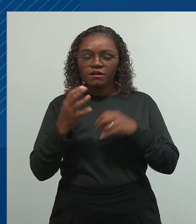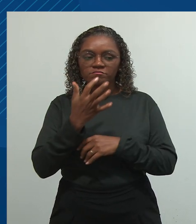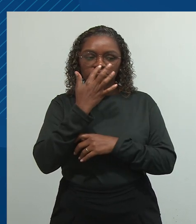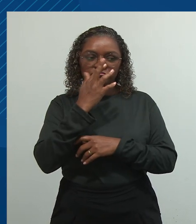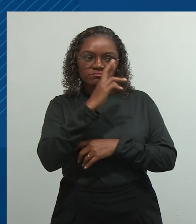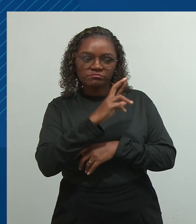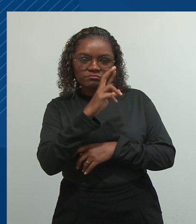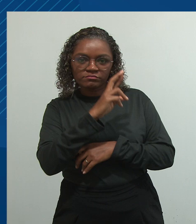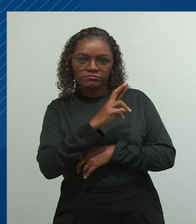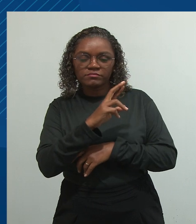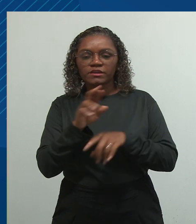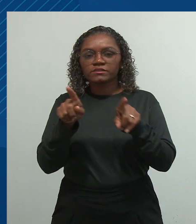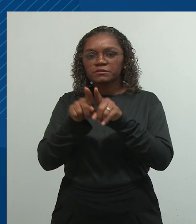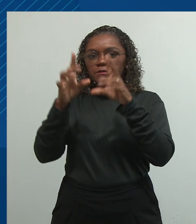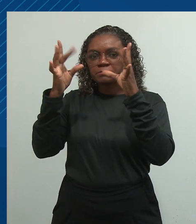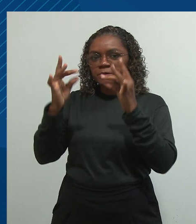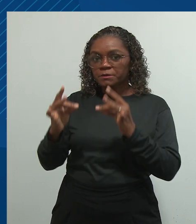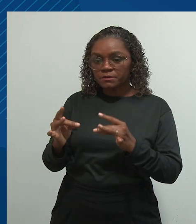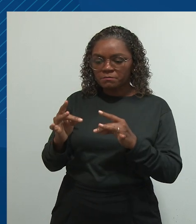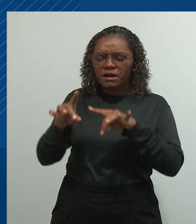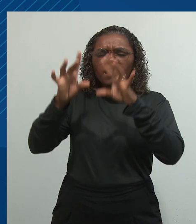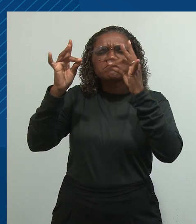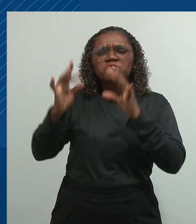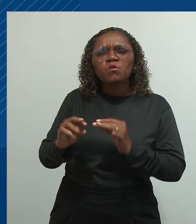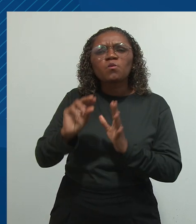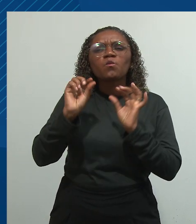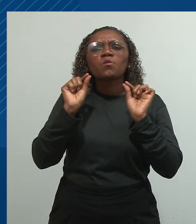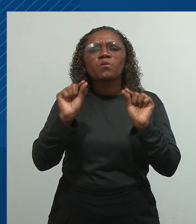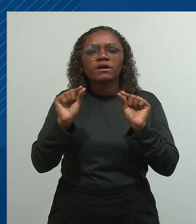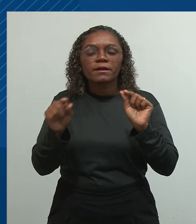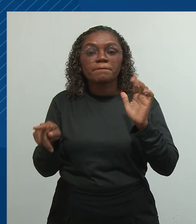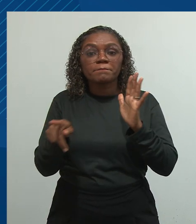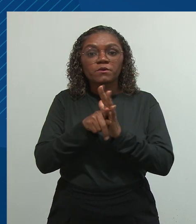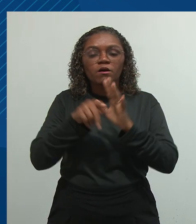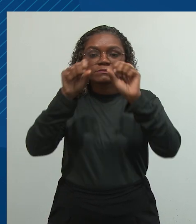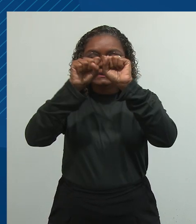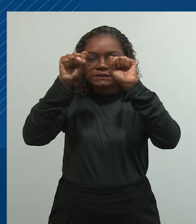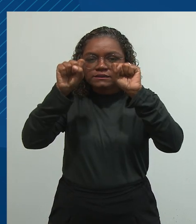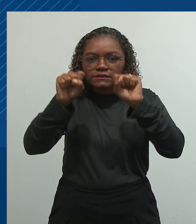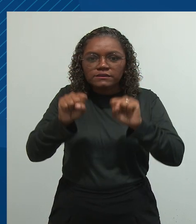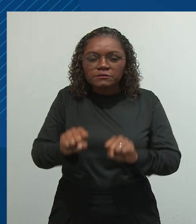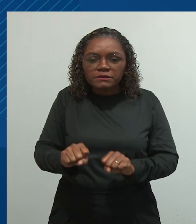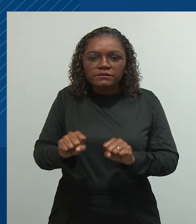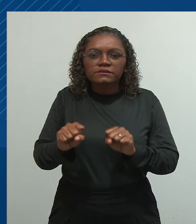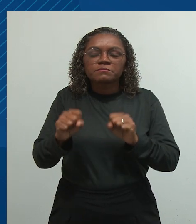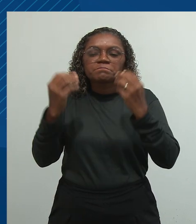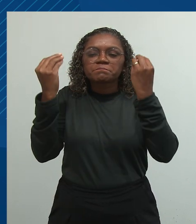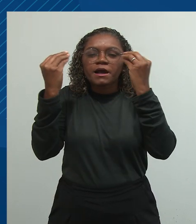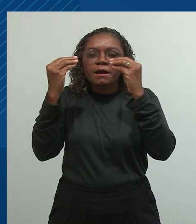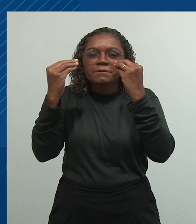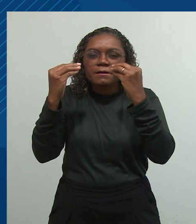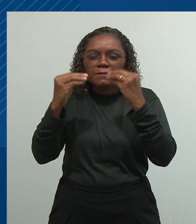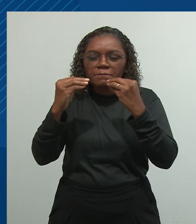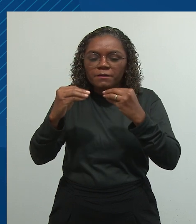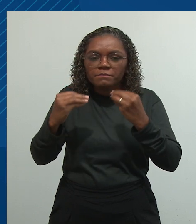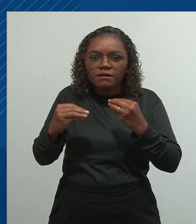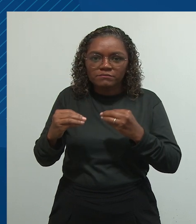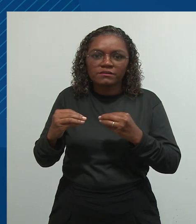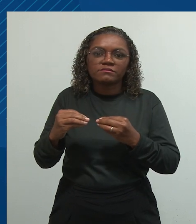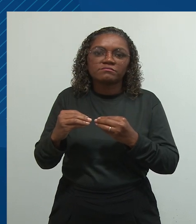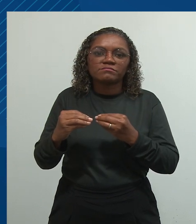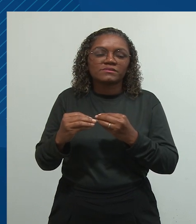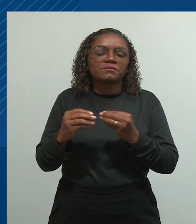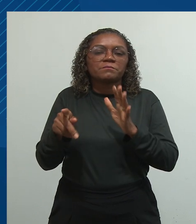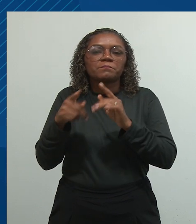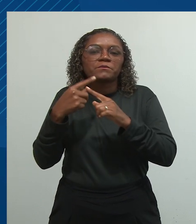descrever. Descrever seria essa parte assim mais de sistematização, né, do que se observou e de como é